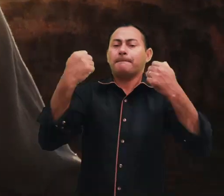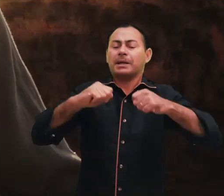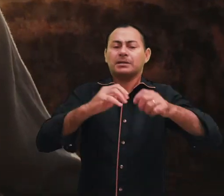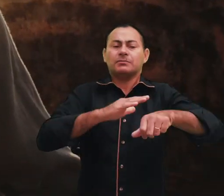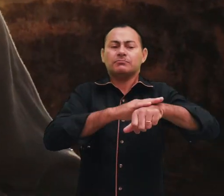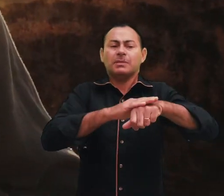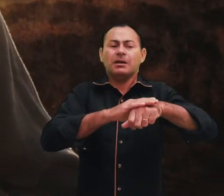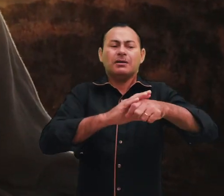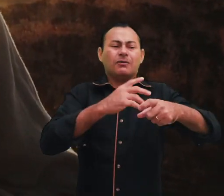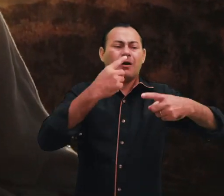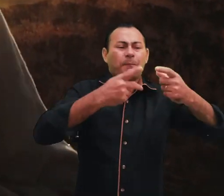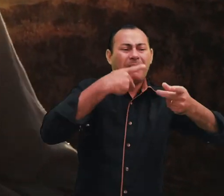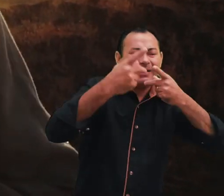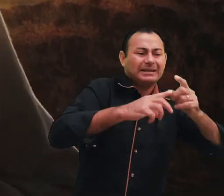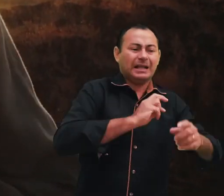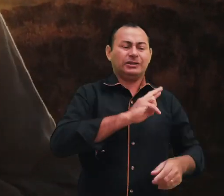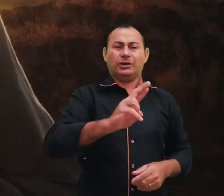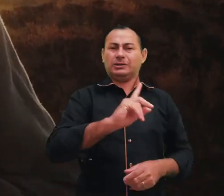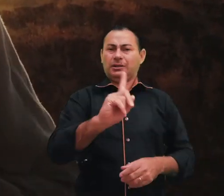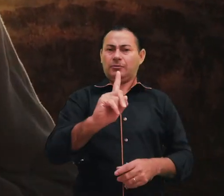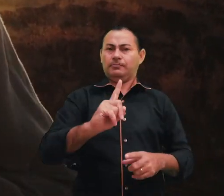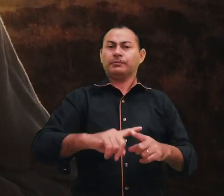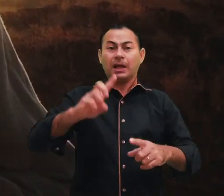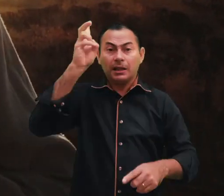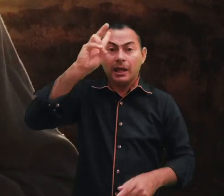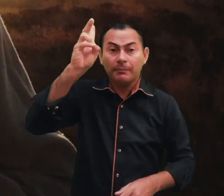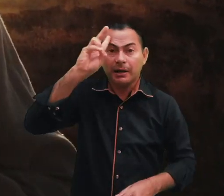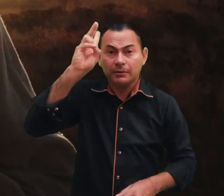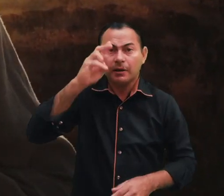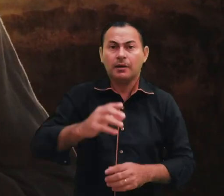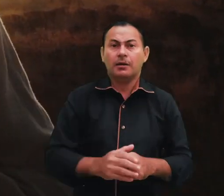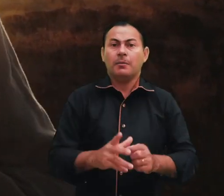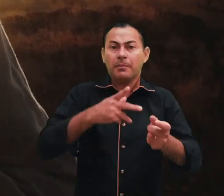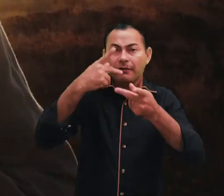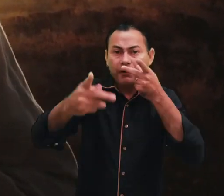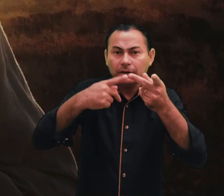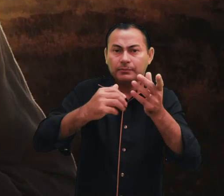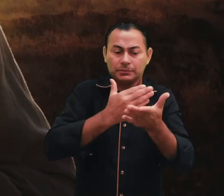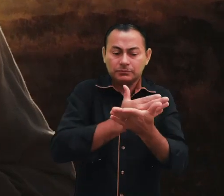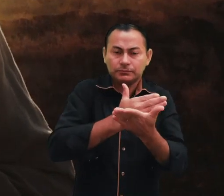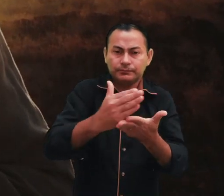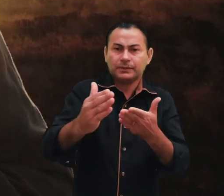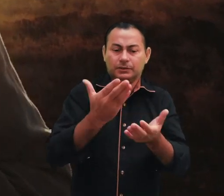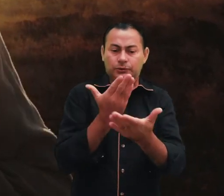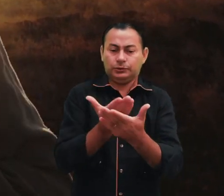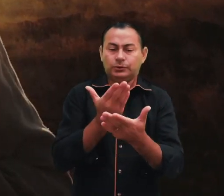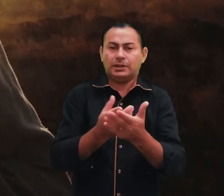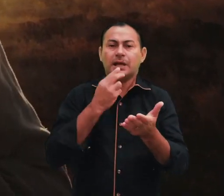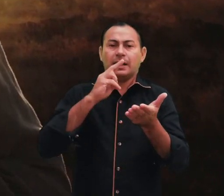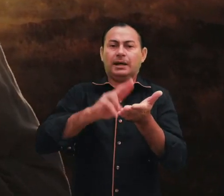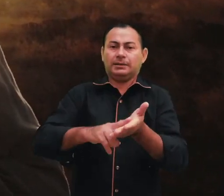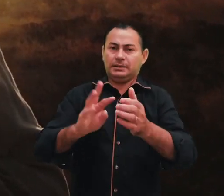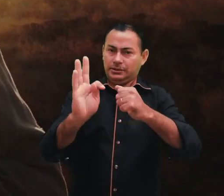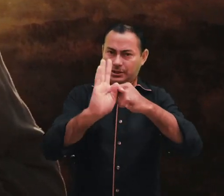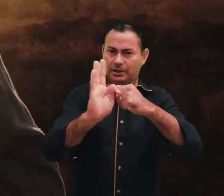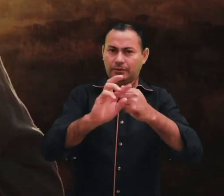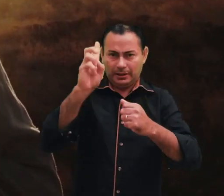de conversa religiosa. Estão lembrados? Falamos sobre isso na introdução do estudo desta